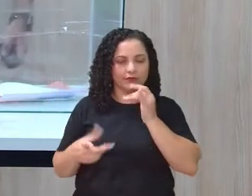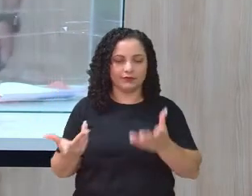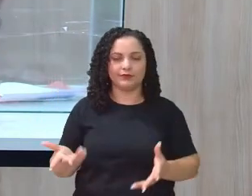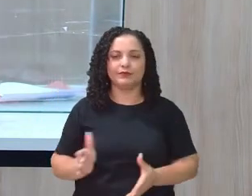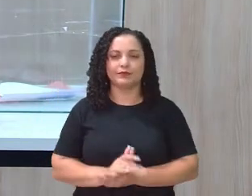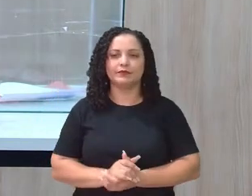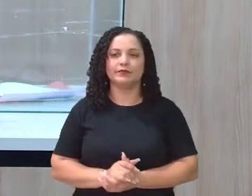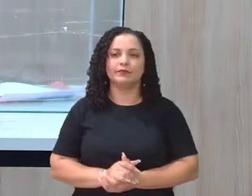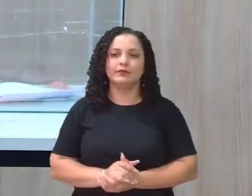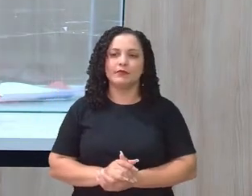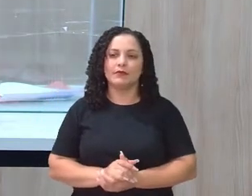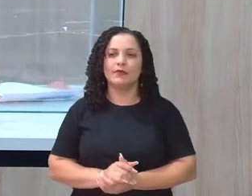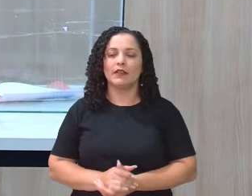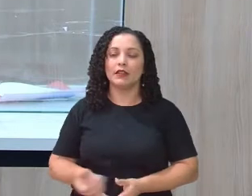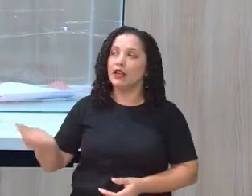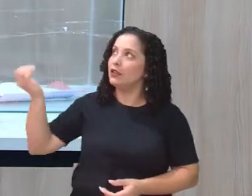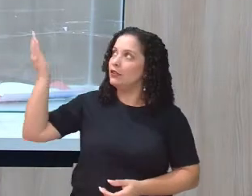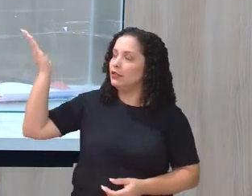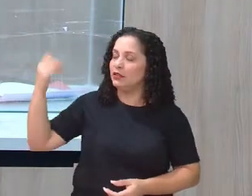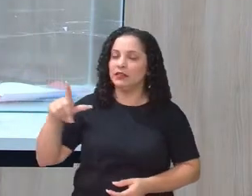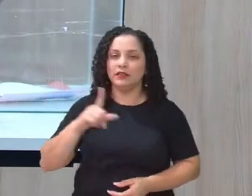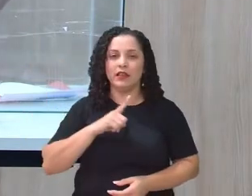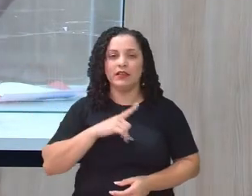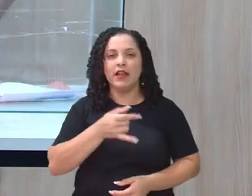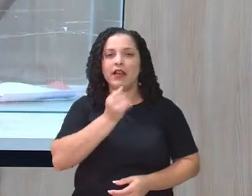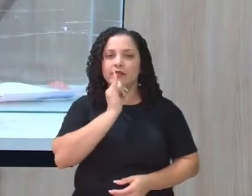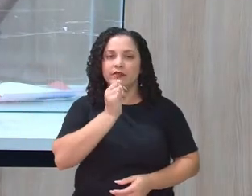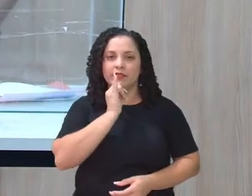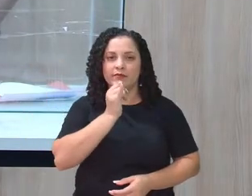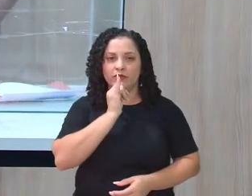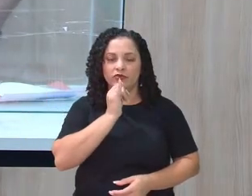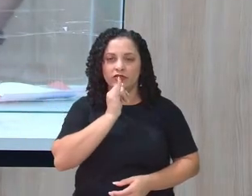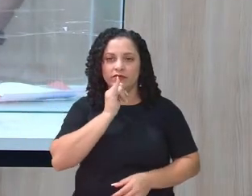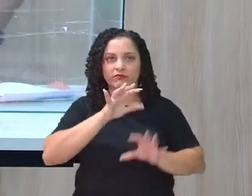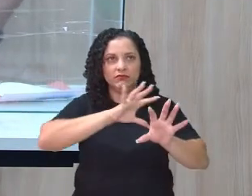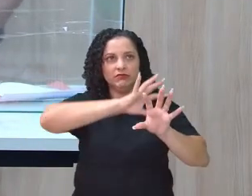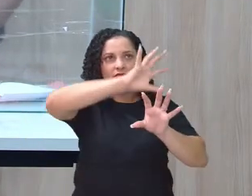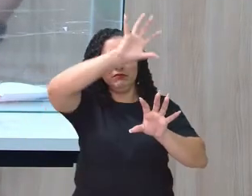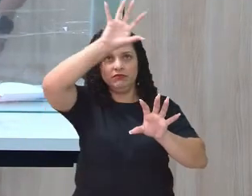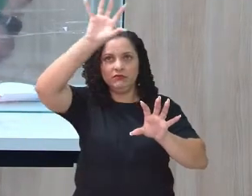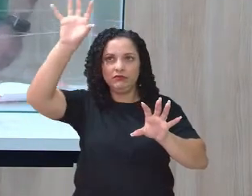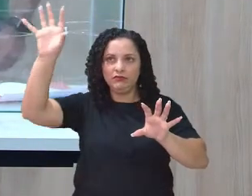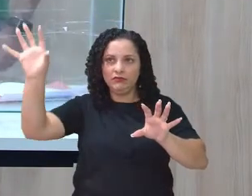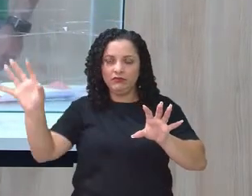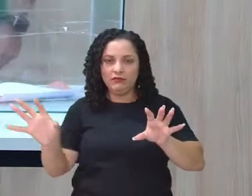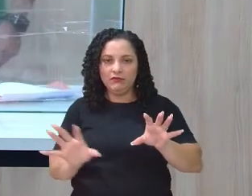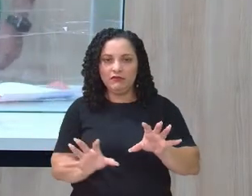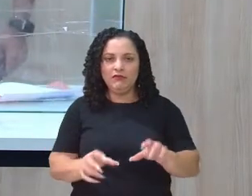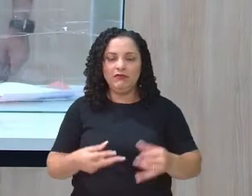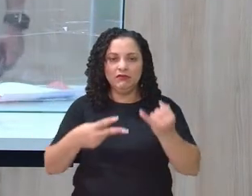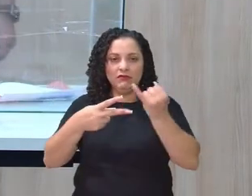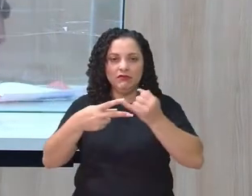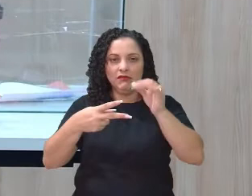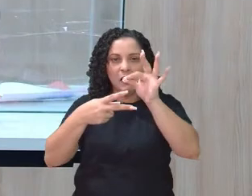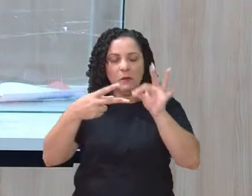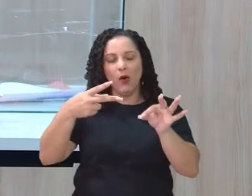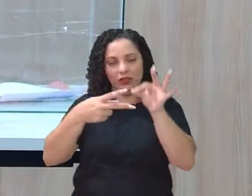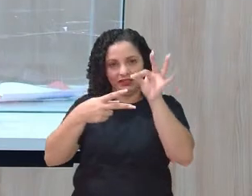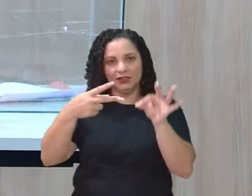geométricos, tá? E aí eu coloquei aqui alguns exemplos, tá, de alguns polígonos que a gente